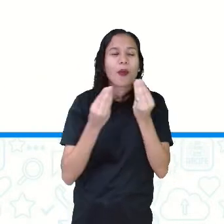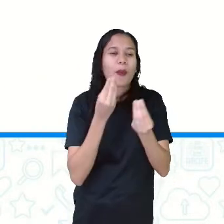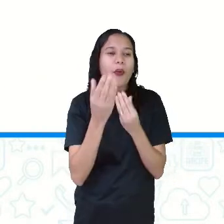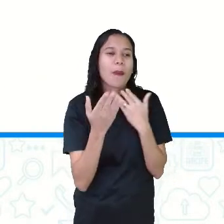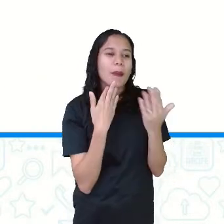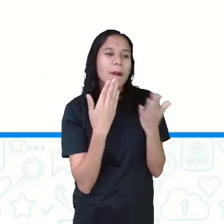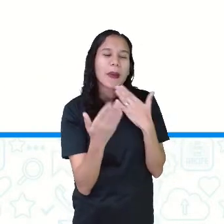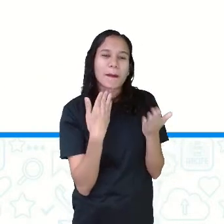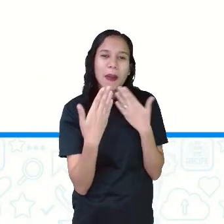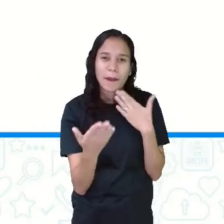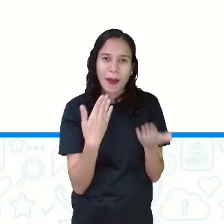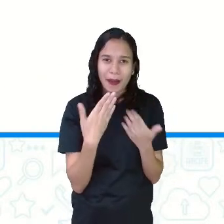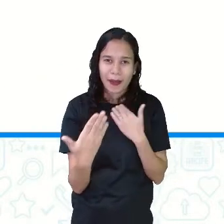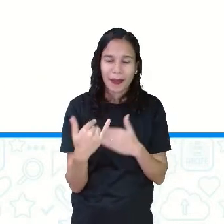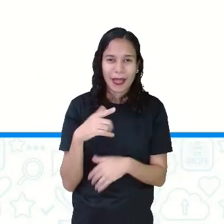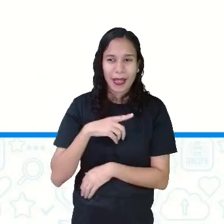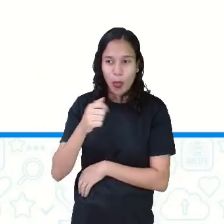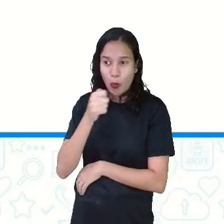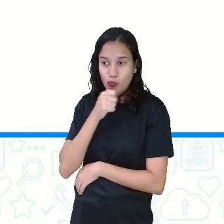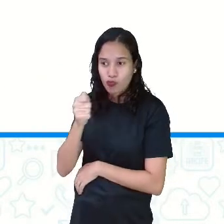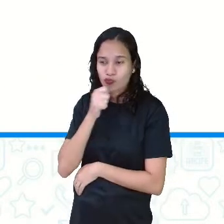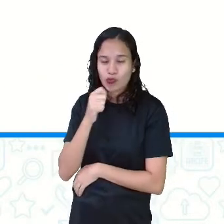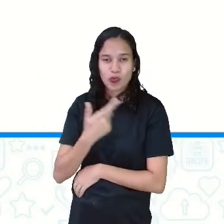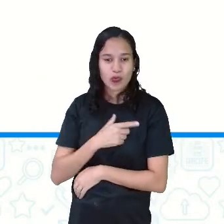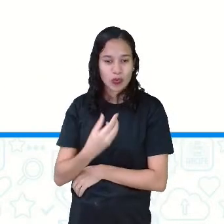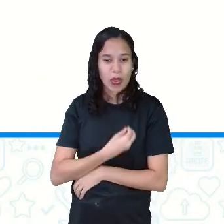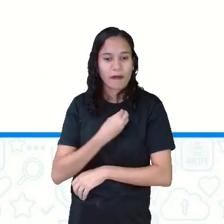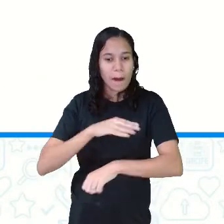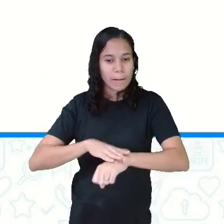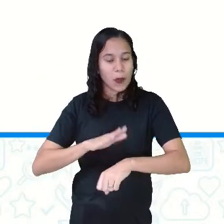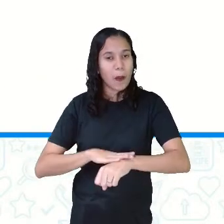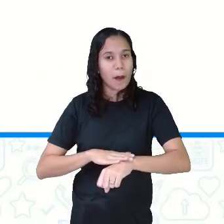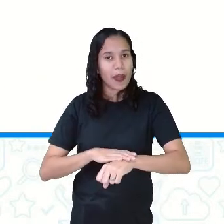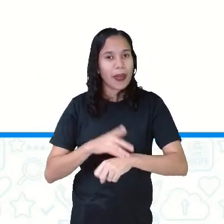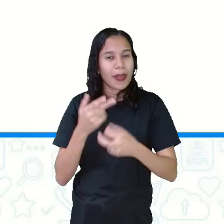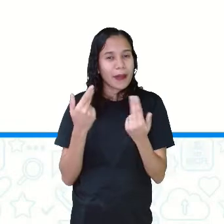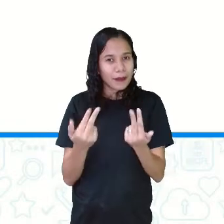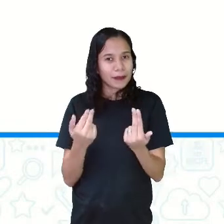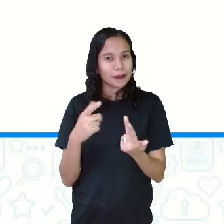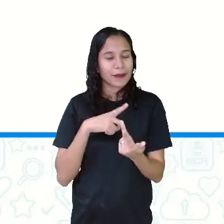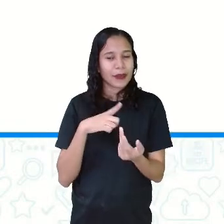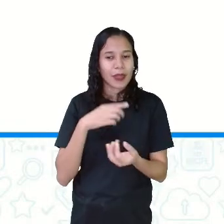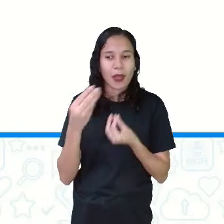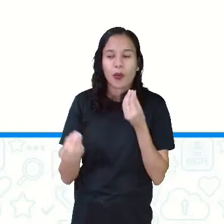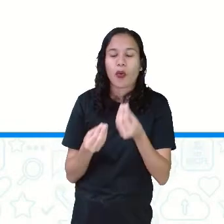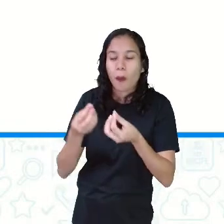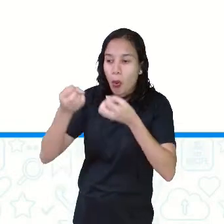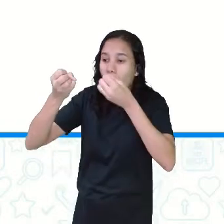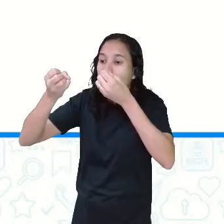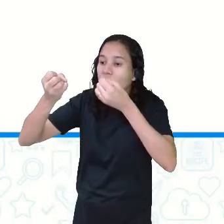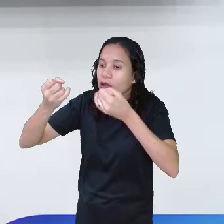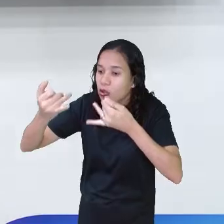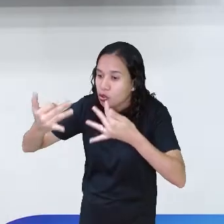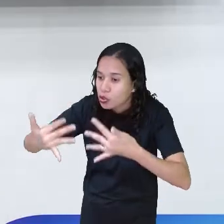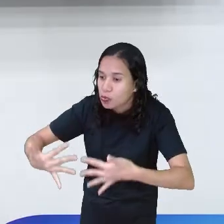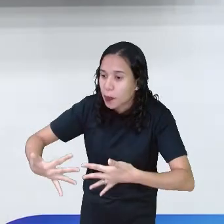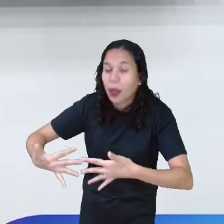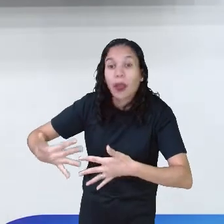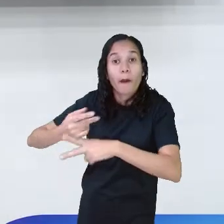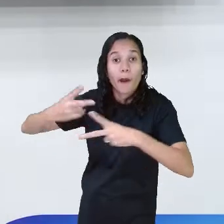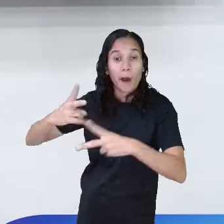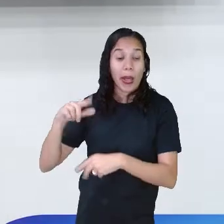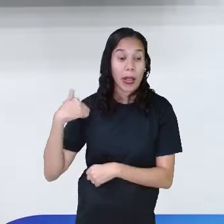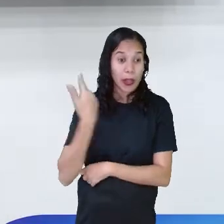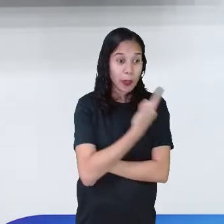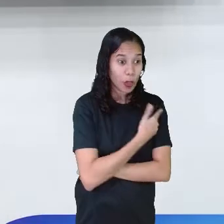diálogo. Apesar do jornalista não estar ali naquele momento, é como se estivesse, ele está ali contando algo. E nós aqui somos